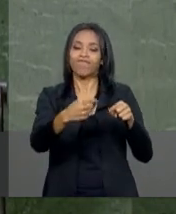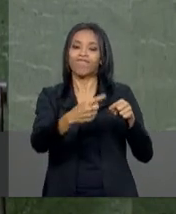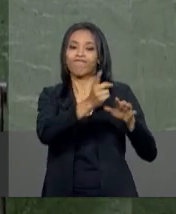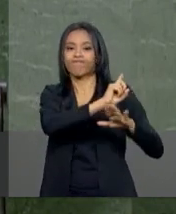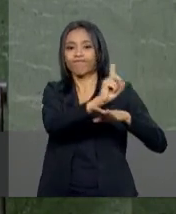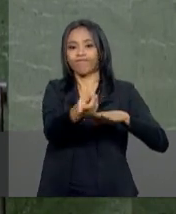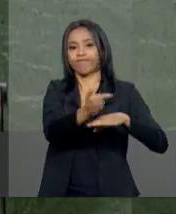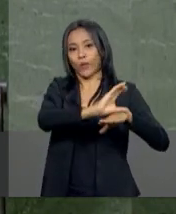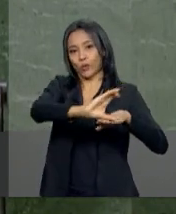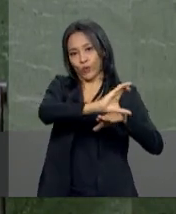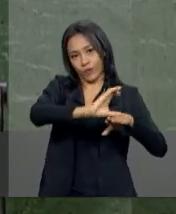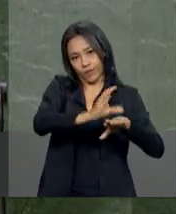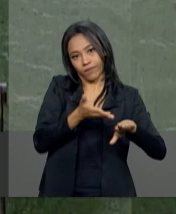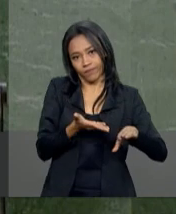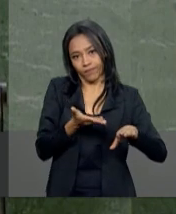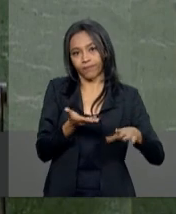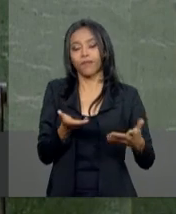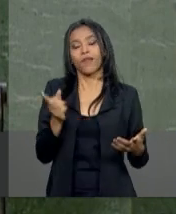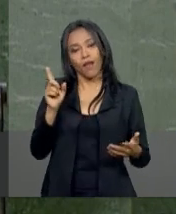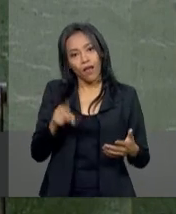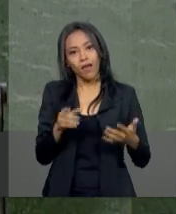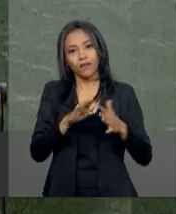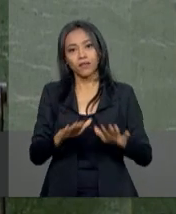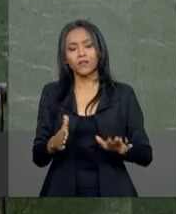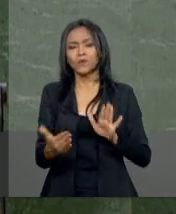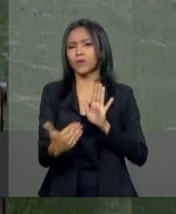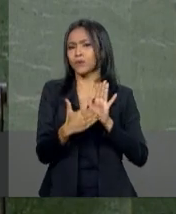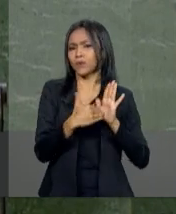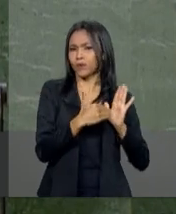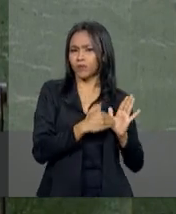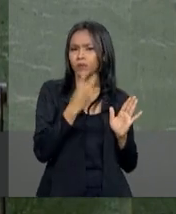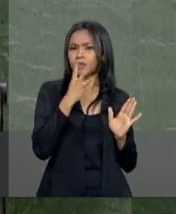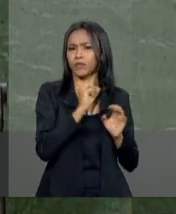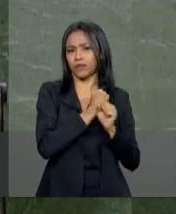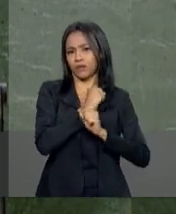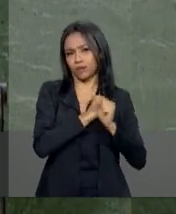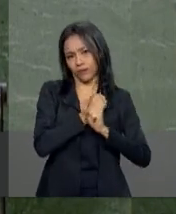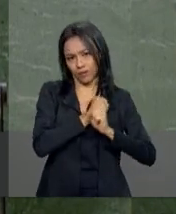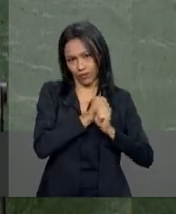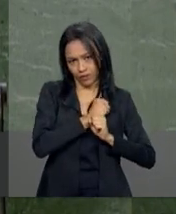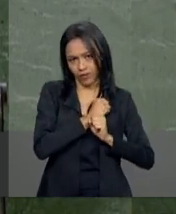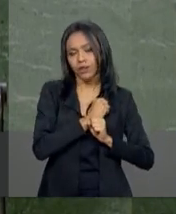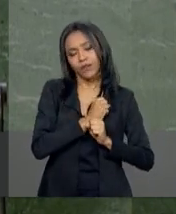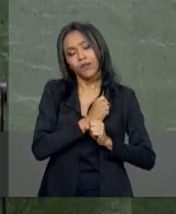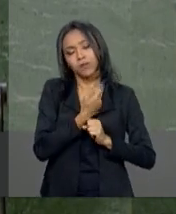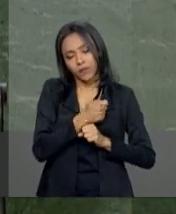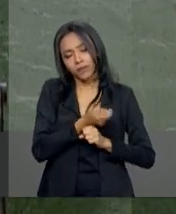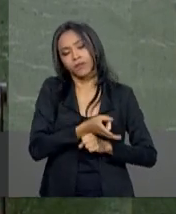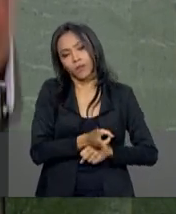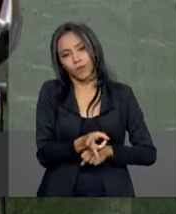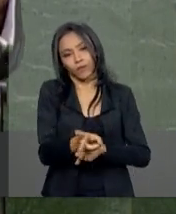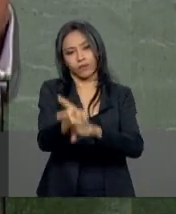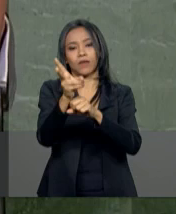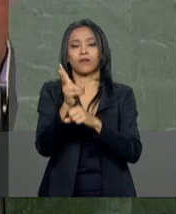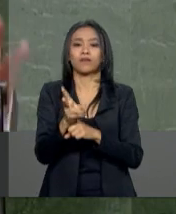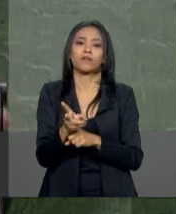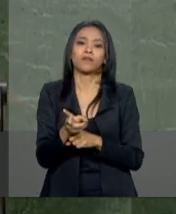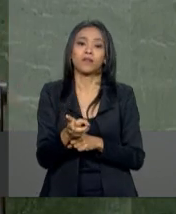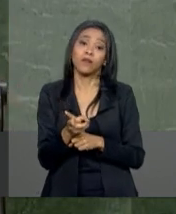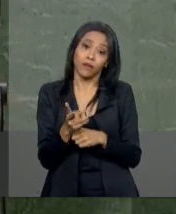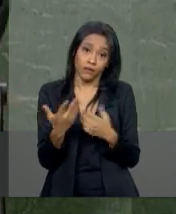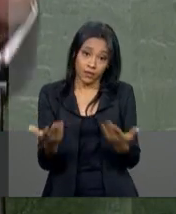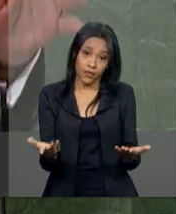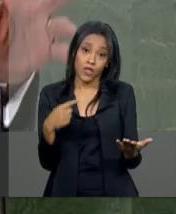assim ter sido nos últimos 30 anos e assim deve ser sempre afinal